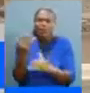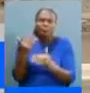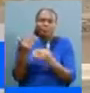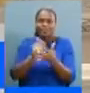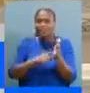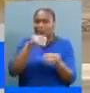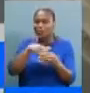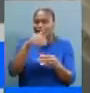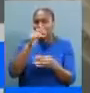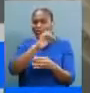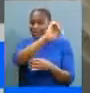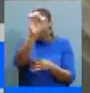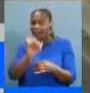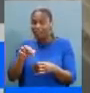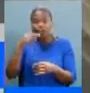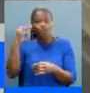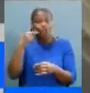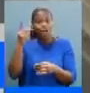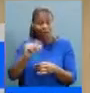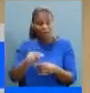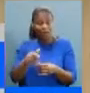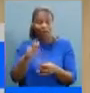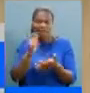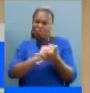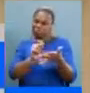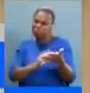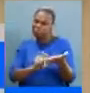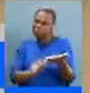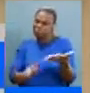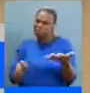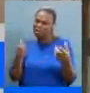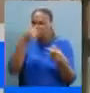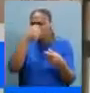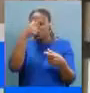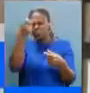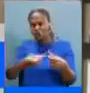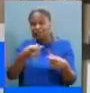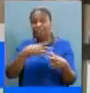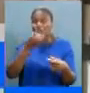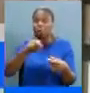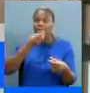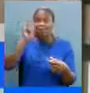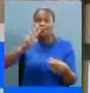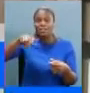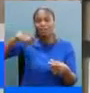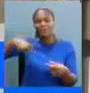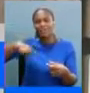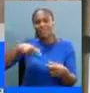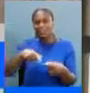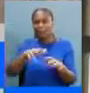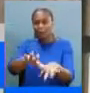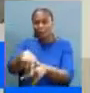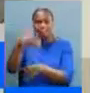eleições no Senegal e na Nigéria. E a agenda ficaria apertada, explica o vice-presidente